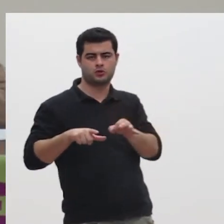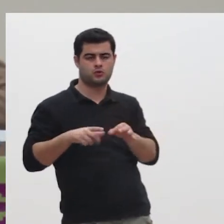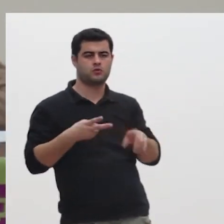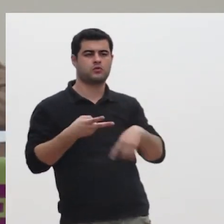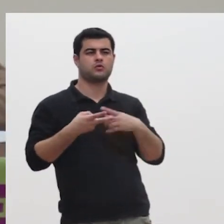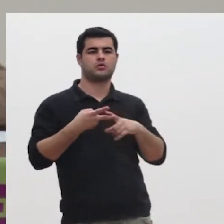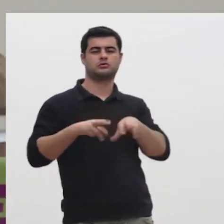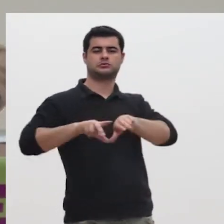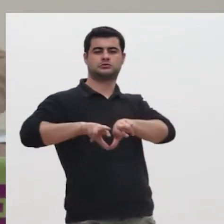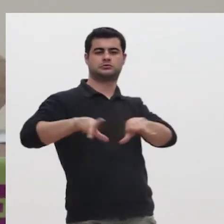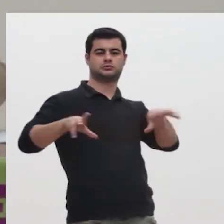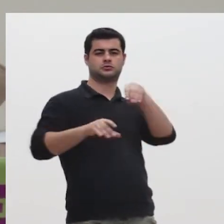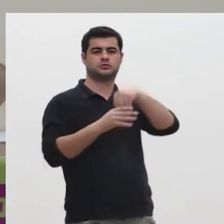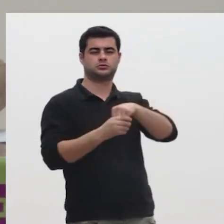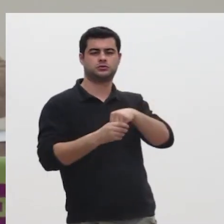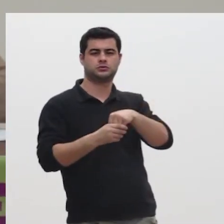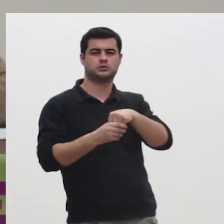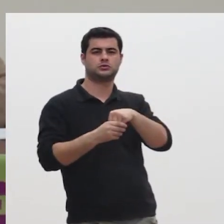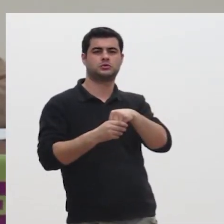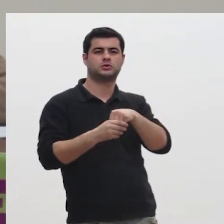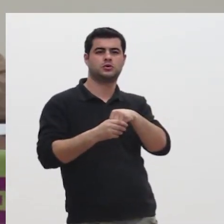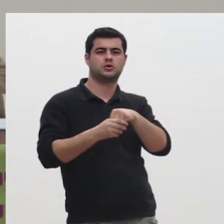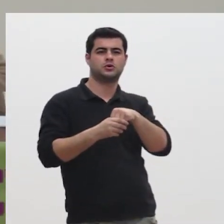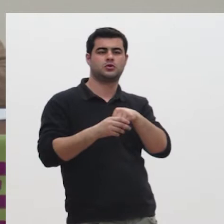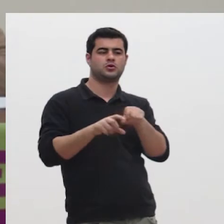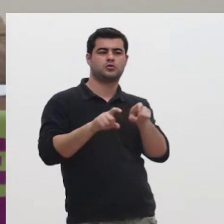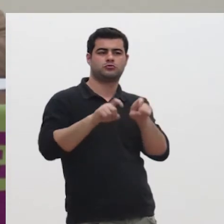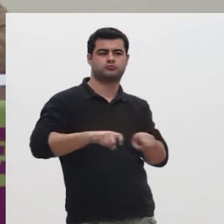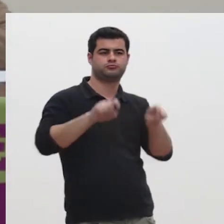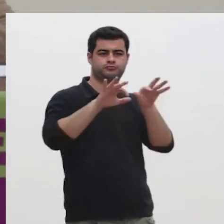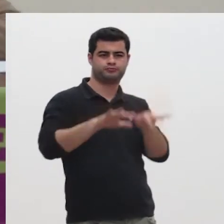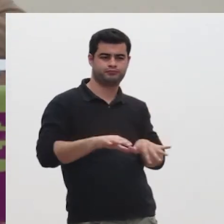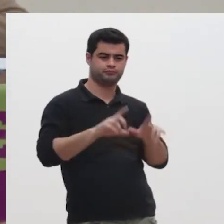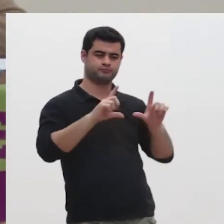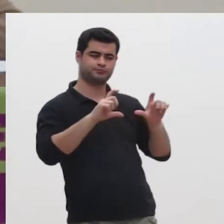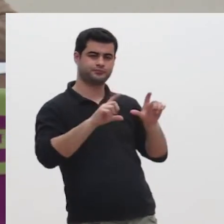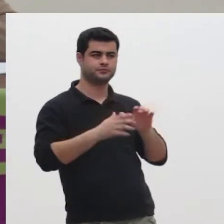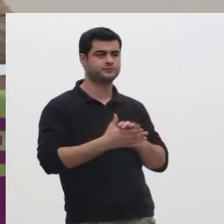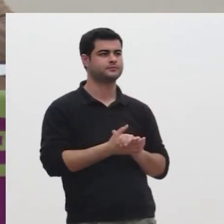de diagnóstico, por exemplo, da tomografia computadorizada, né?